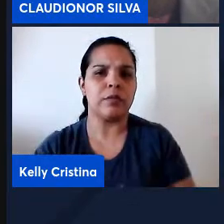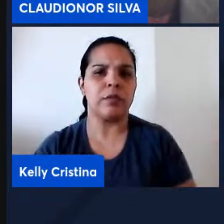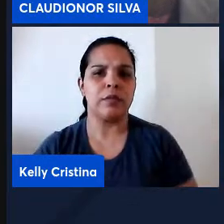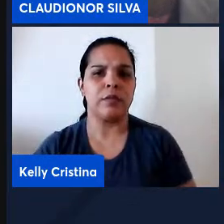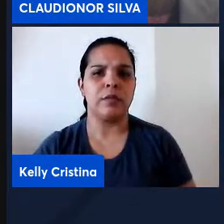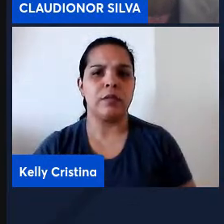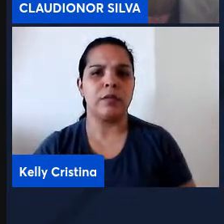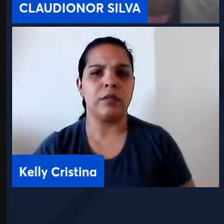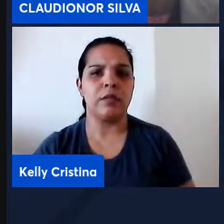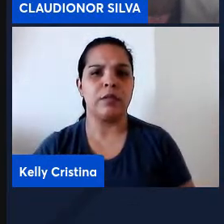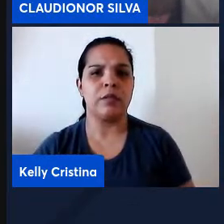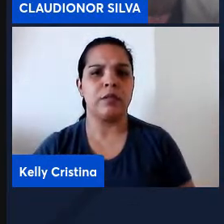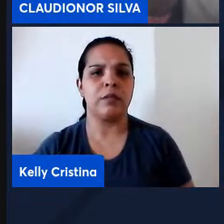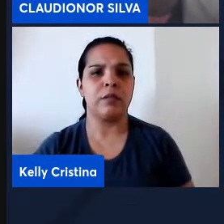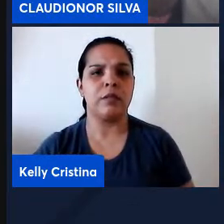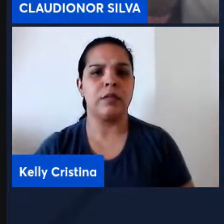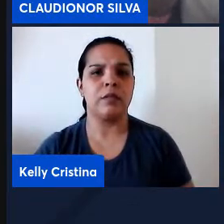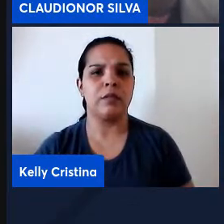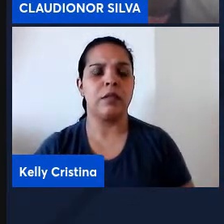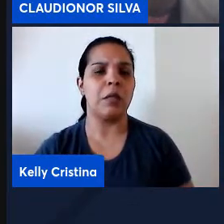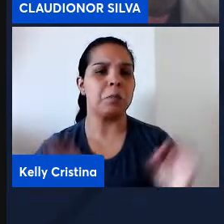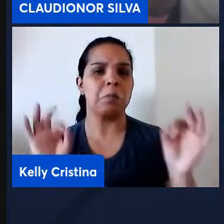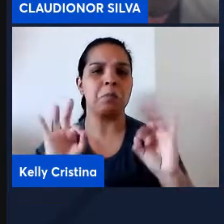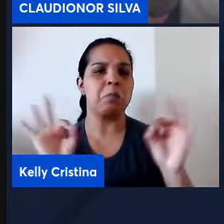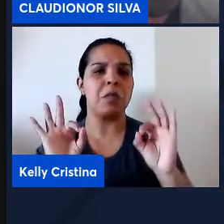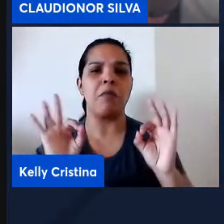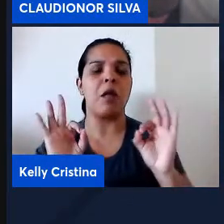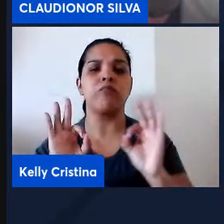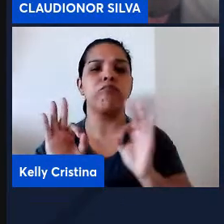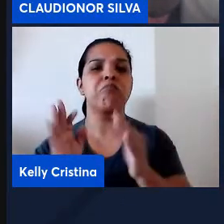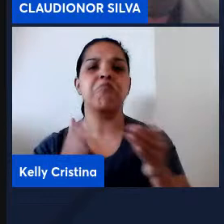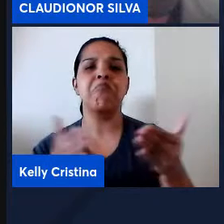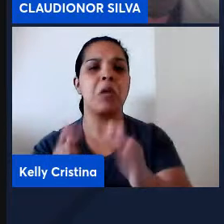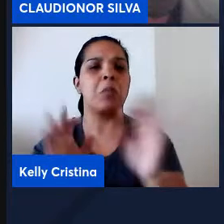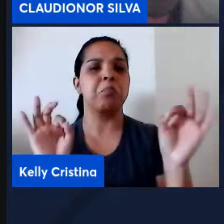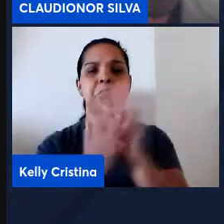que não levam ninguém a lugar algum.